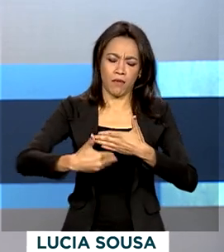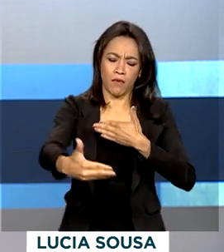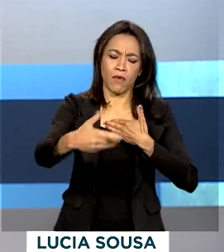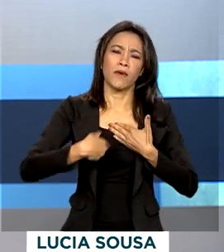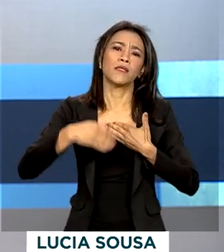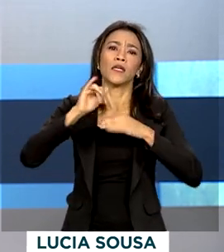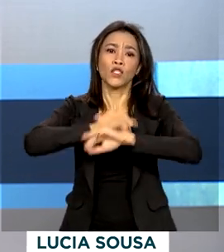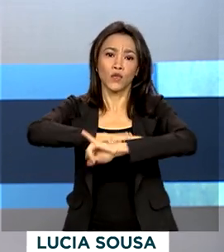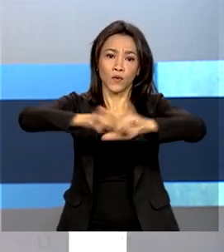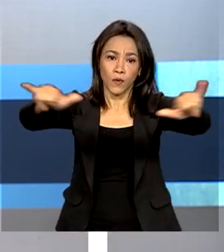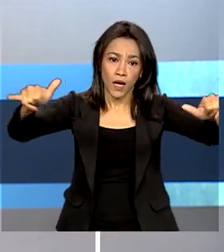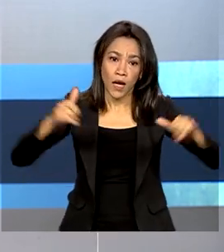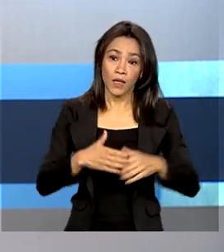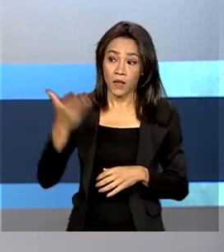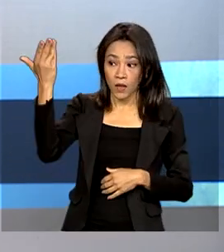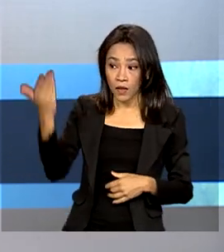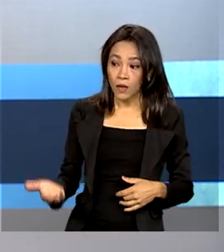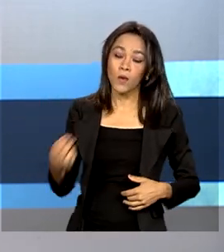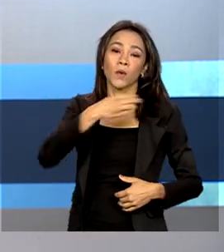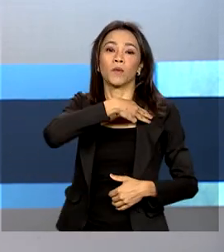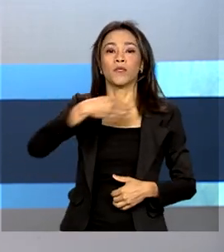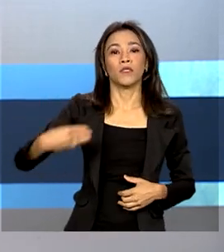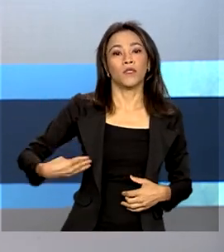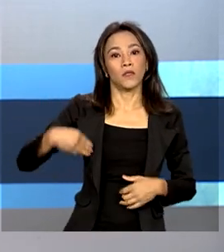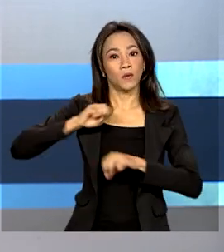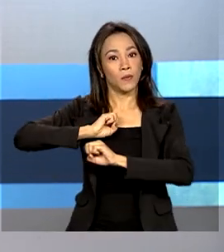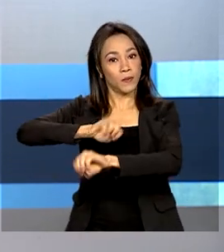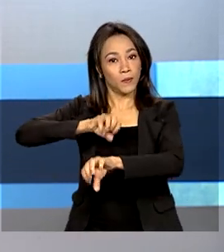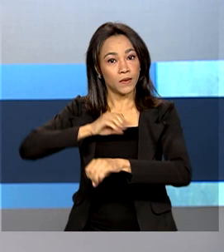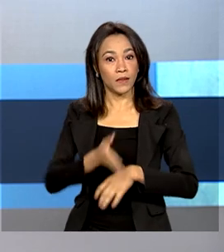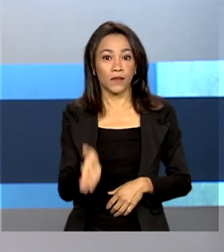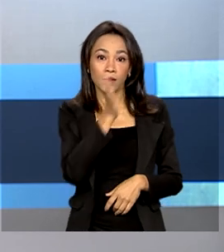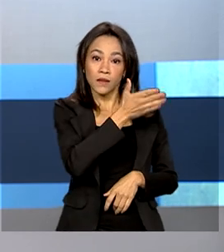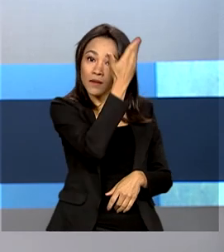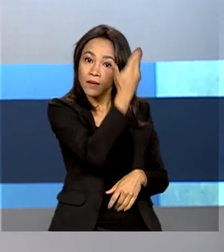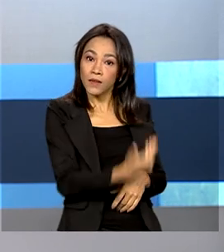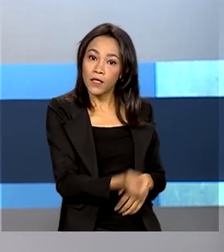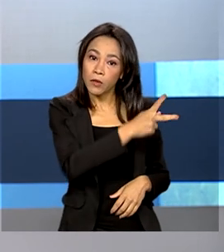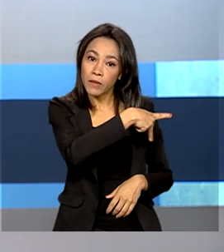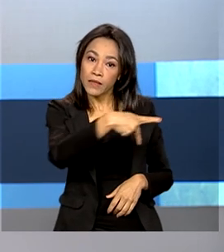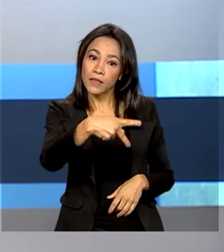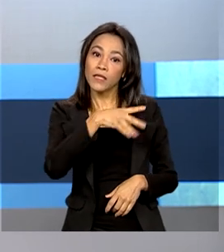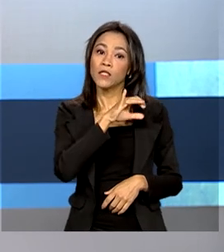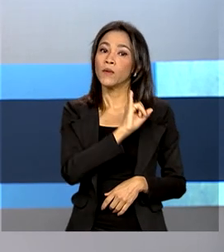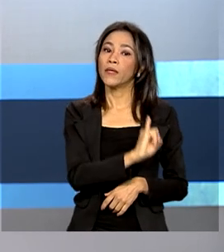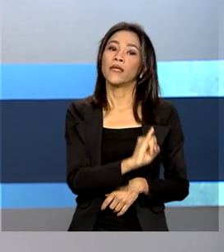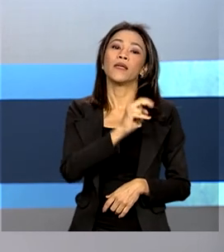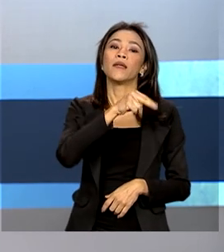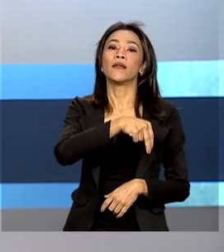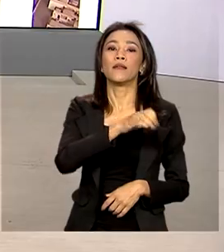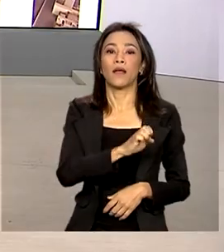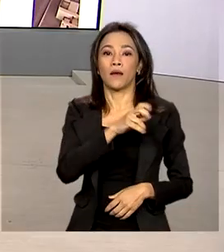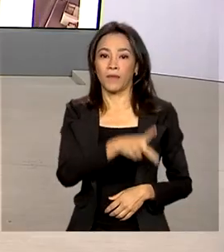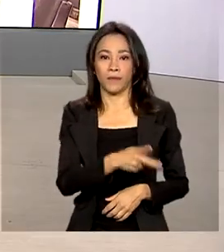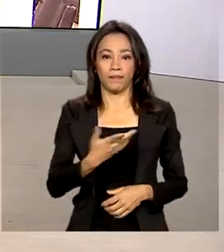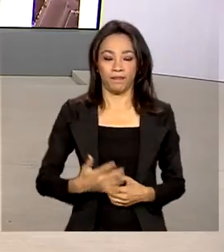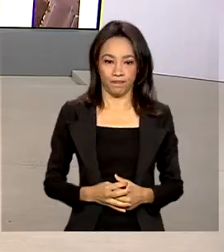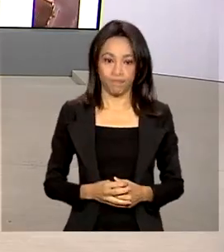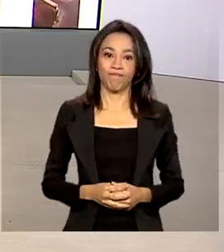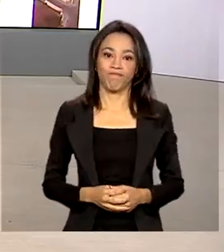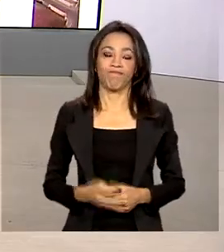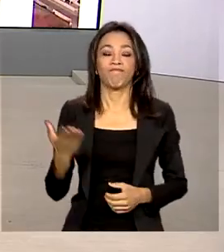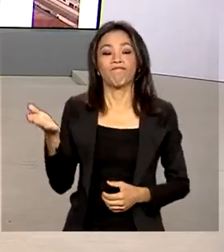de imprensa com o ministro da Educação, Vitor Godoy, e o presidente do INEP, Carlos Eduardo Moreno Sampaio.